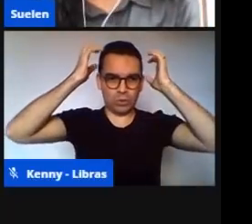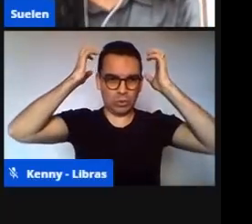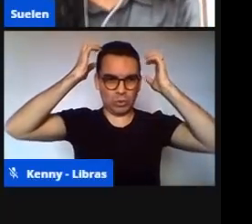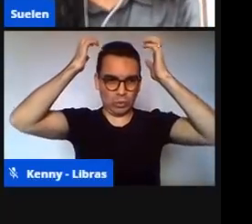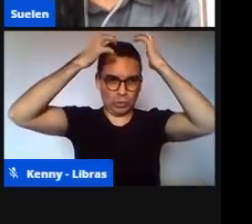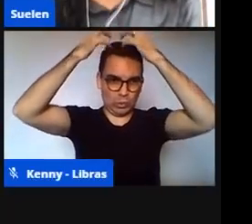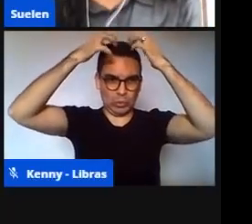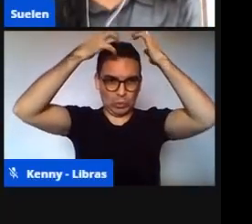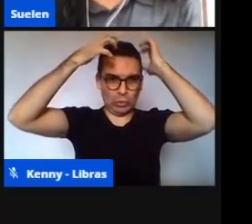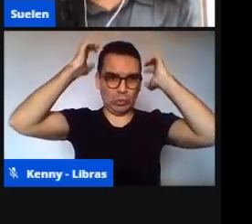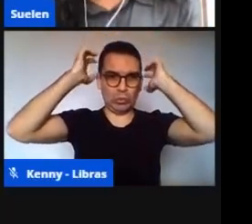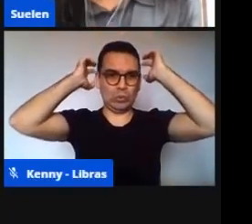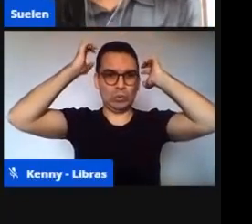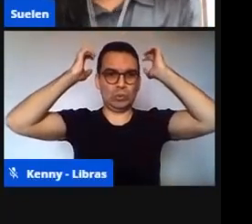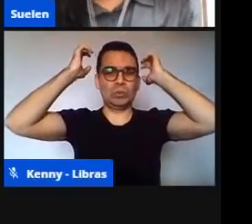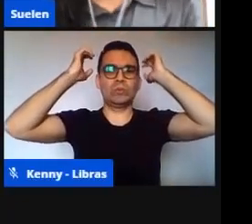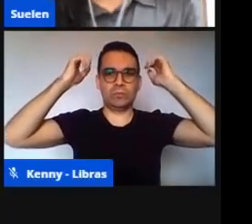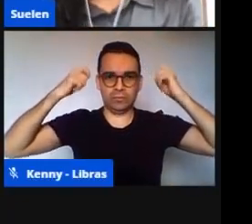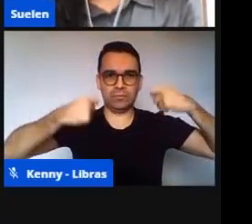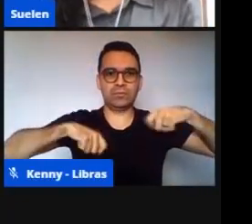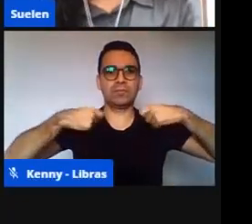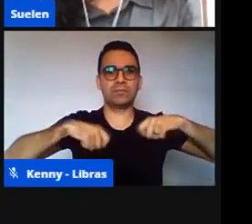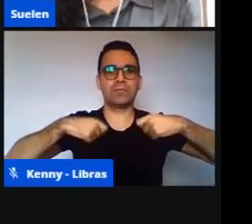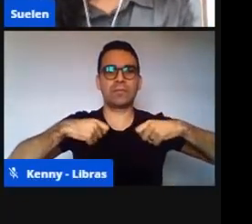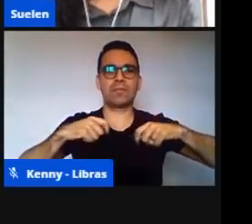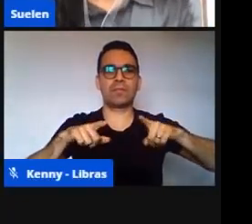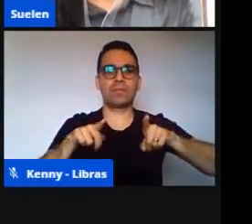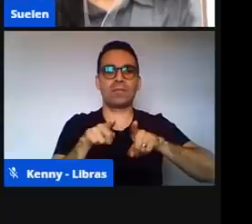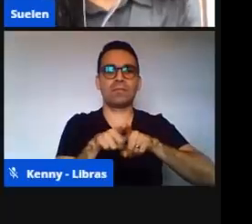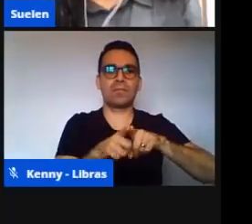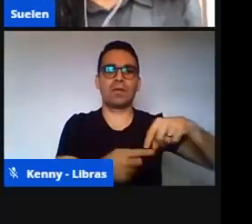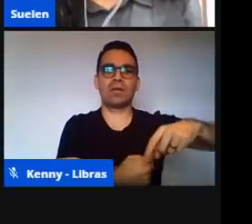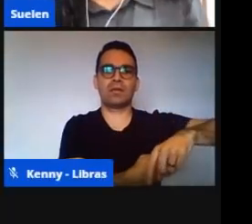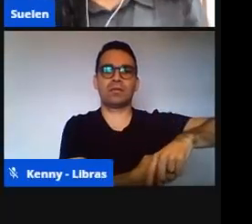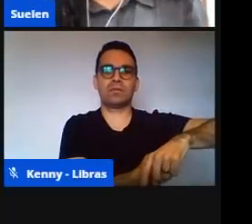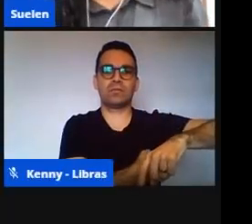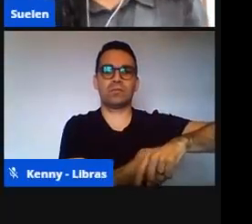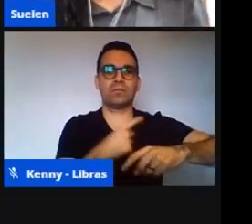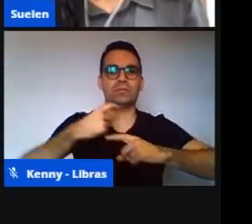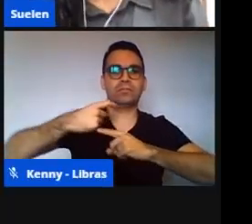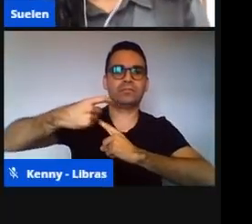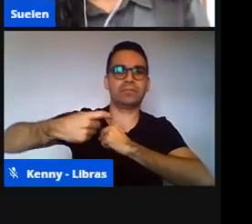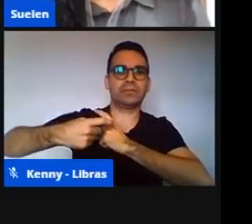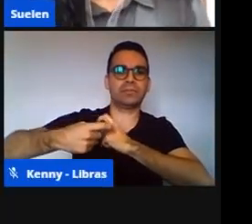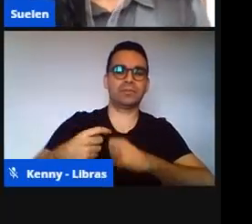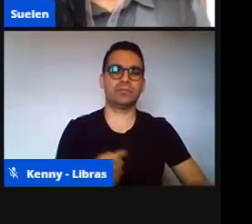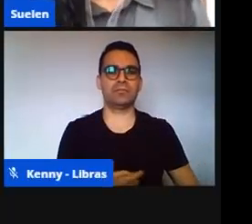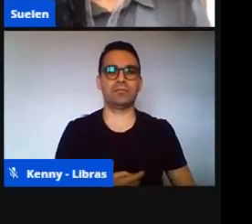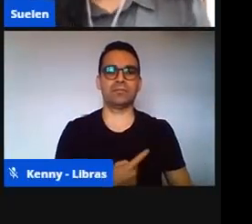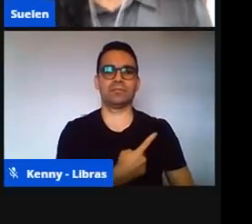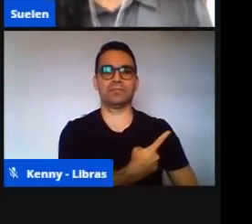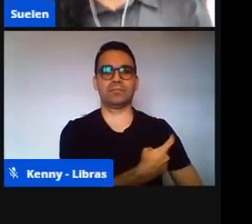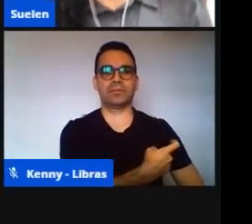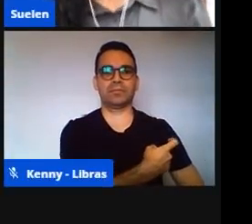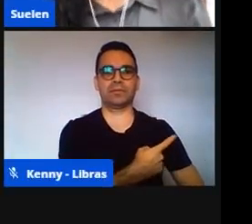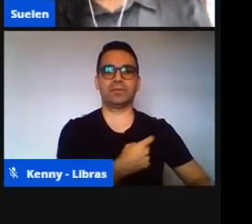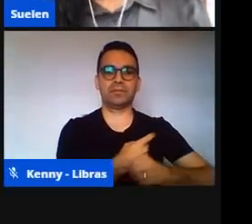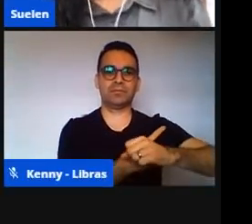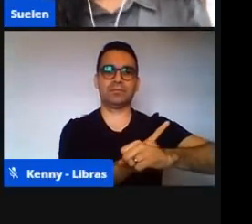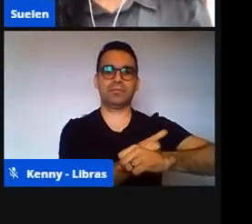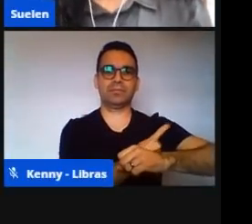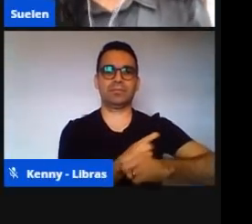cursos. Usar desodorante sem perfume, manter as unhas limpas e curtas e sem esmalte, não